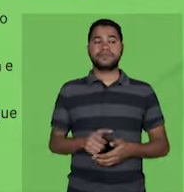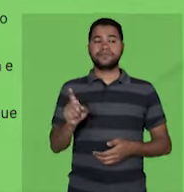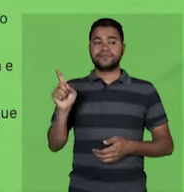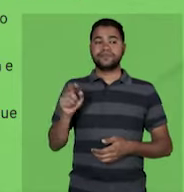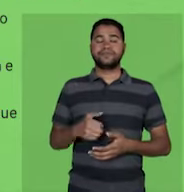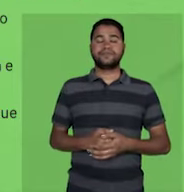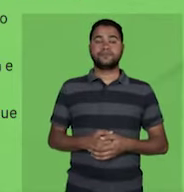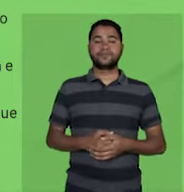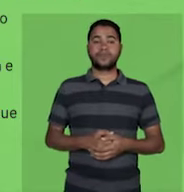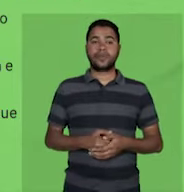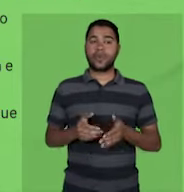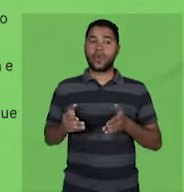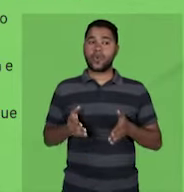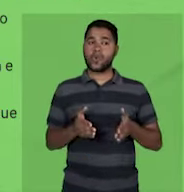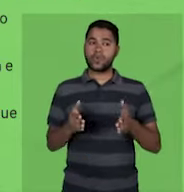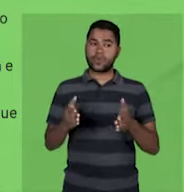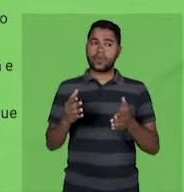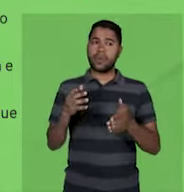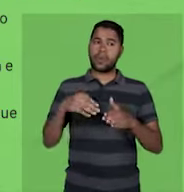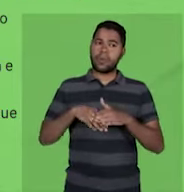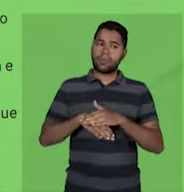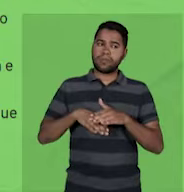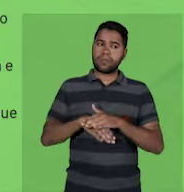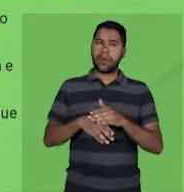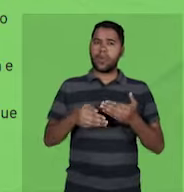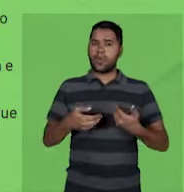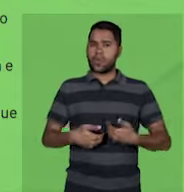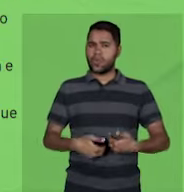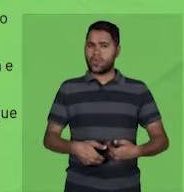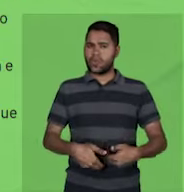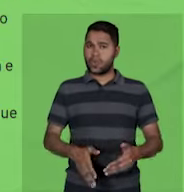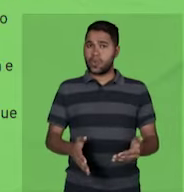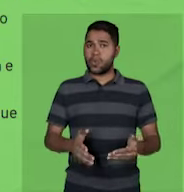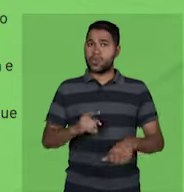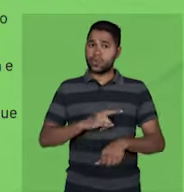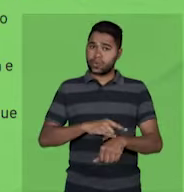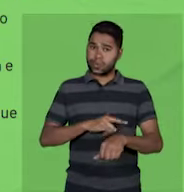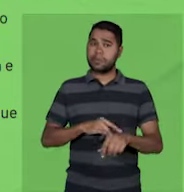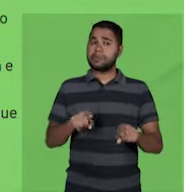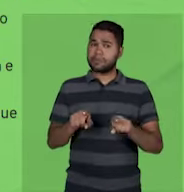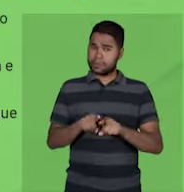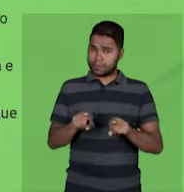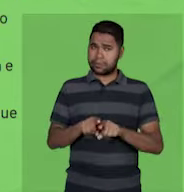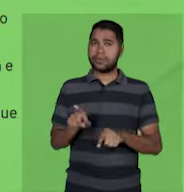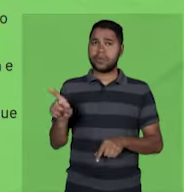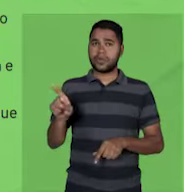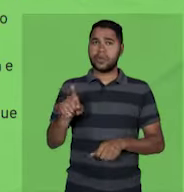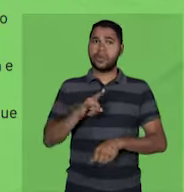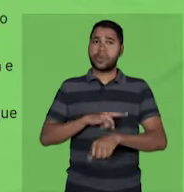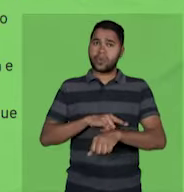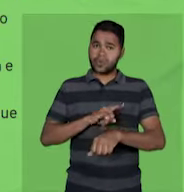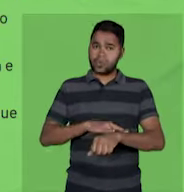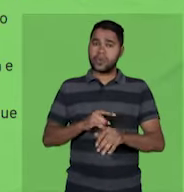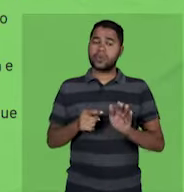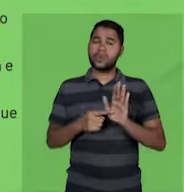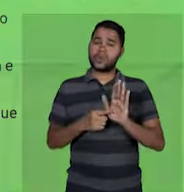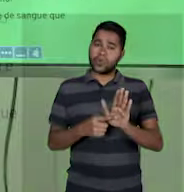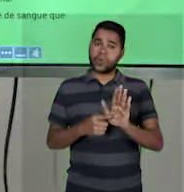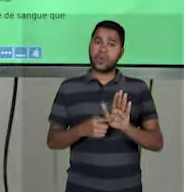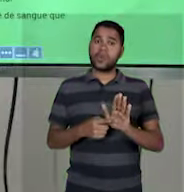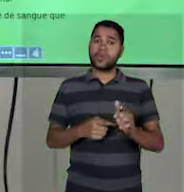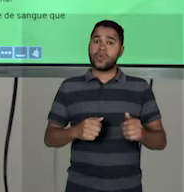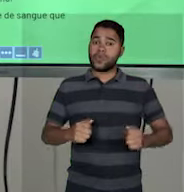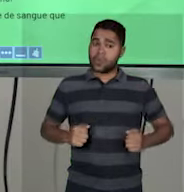B, condução, armazenamento e excreção da urina. Exatamente, a urina é produzida lá nos